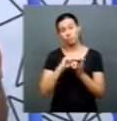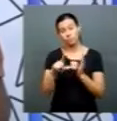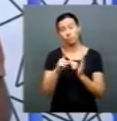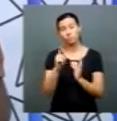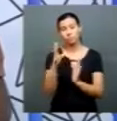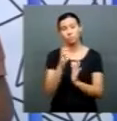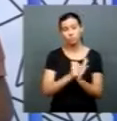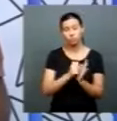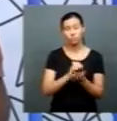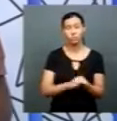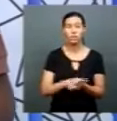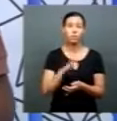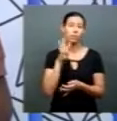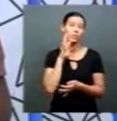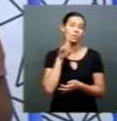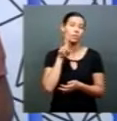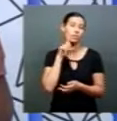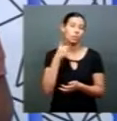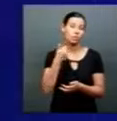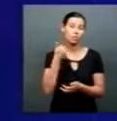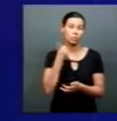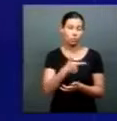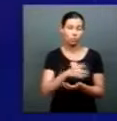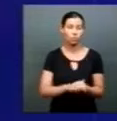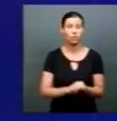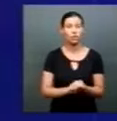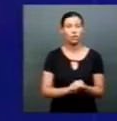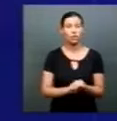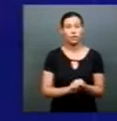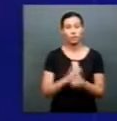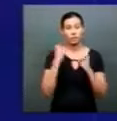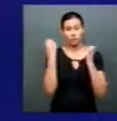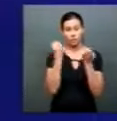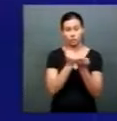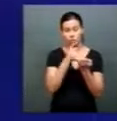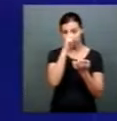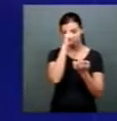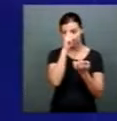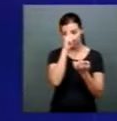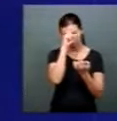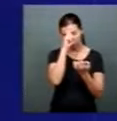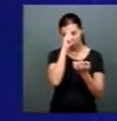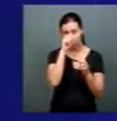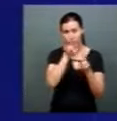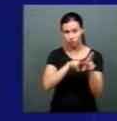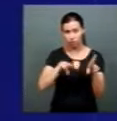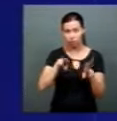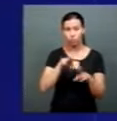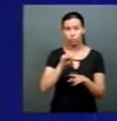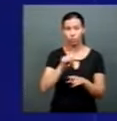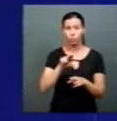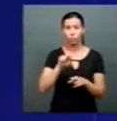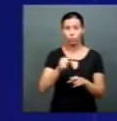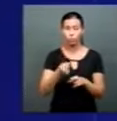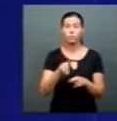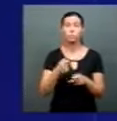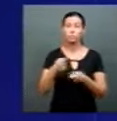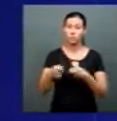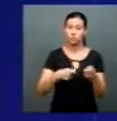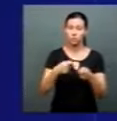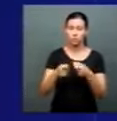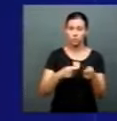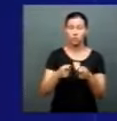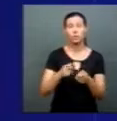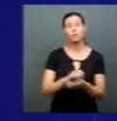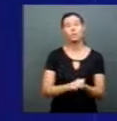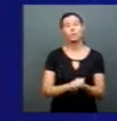Na quarta-feira, dia 12, tem o seminário Hospitais Universitários, SUS e Modelos de Gestão, oferecido pelo Instituto de Ciências Sociais